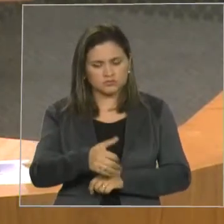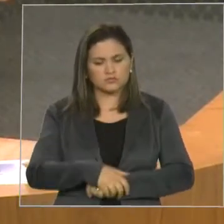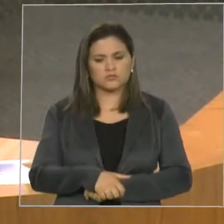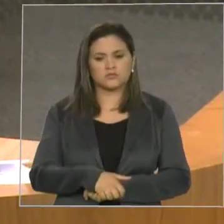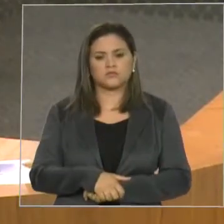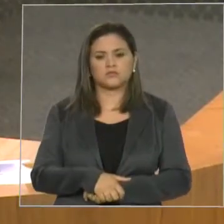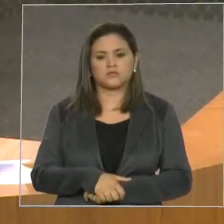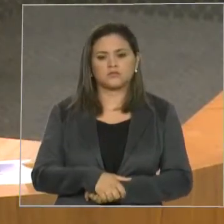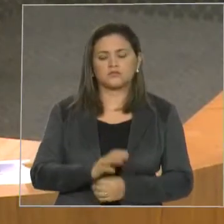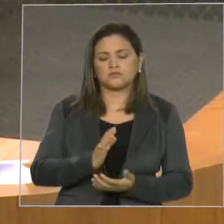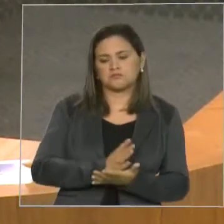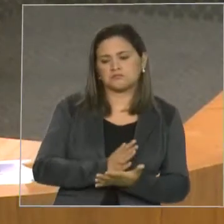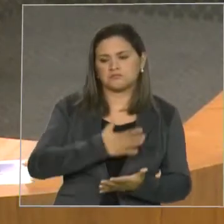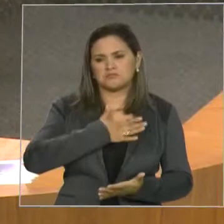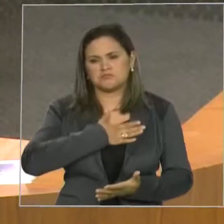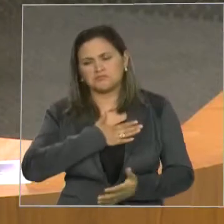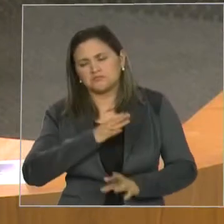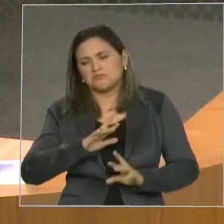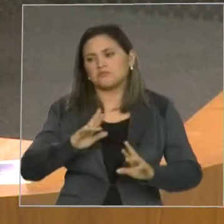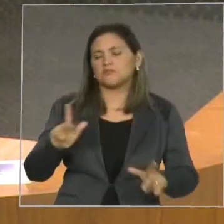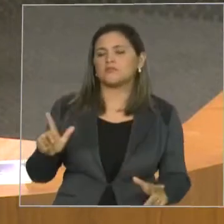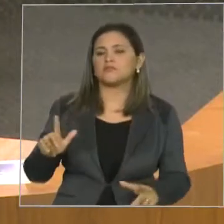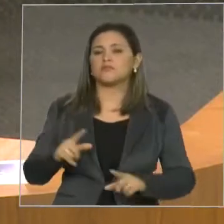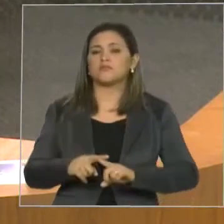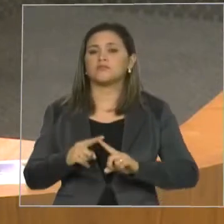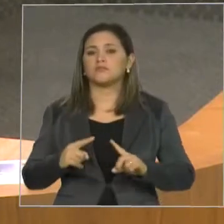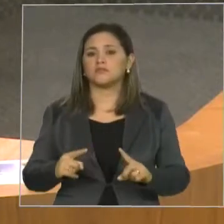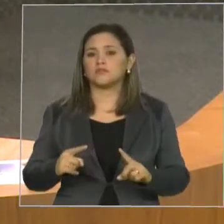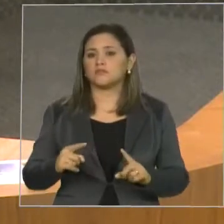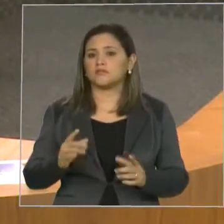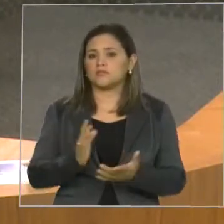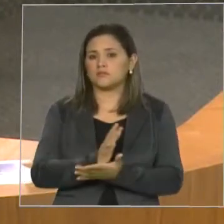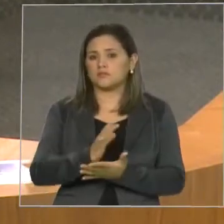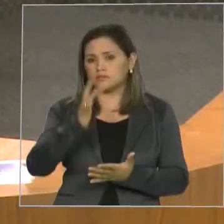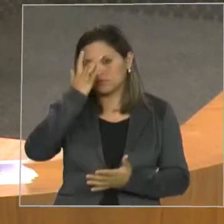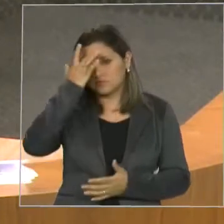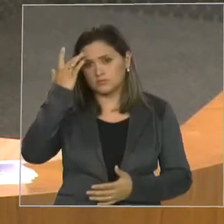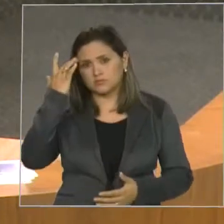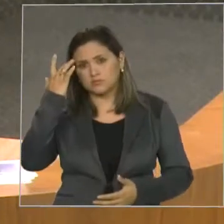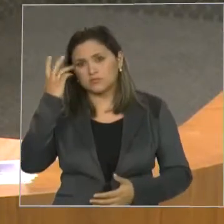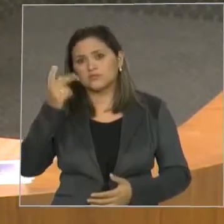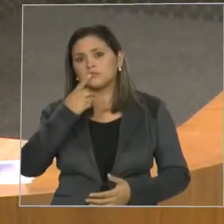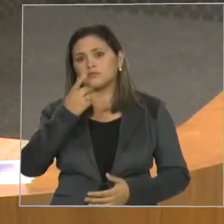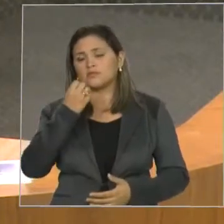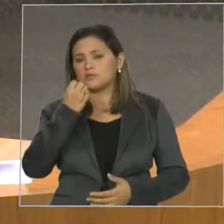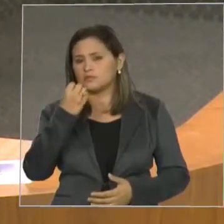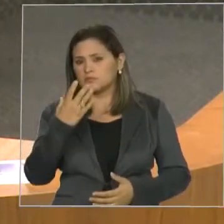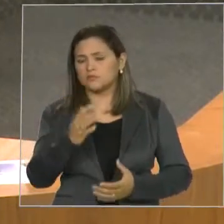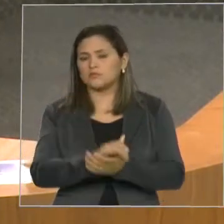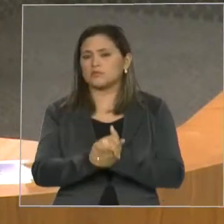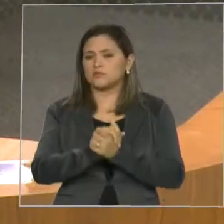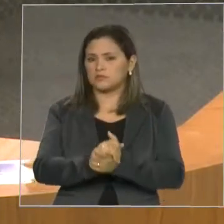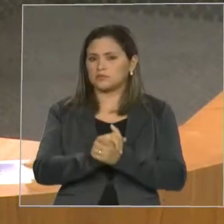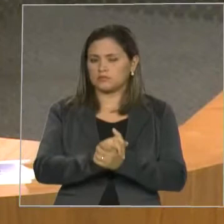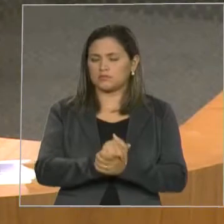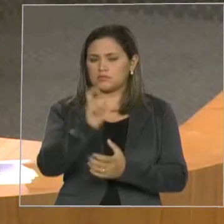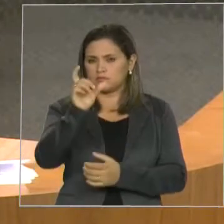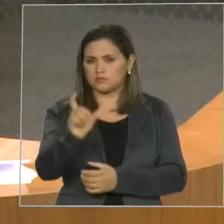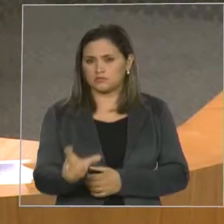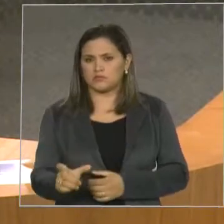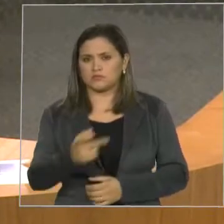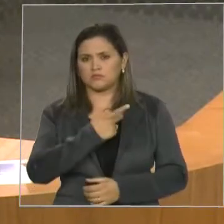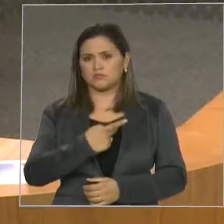gostam de algumas coisas, outros gostam de outras, mas muita gente também tem elogiado a sua postura de já